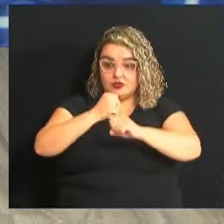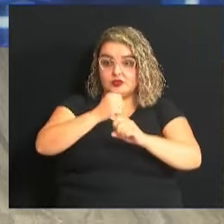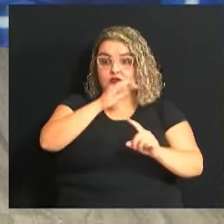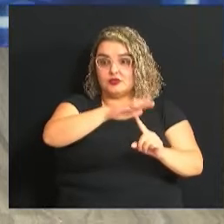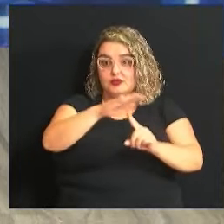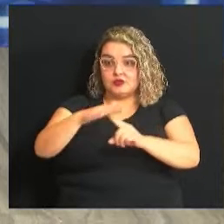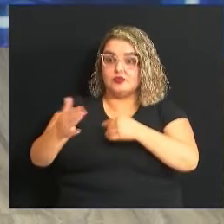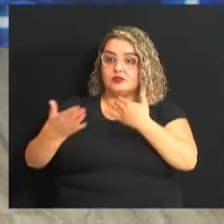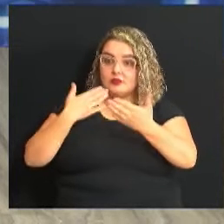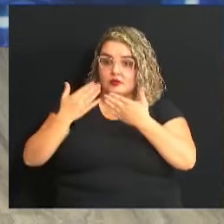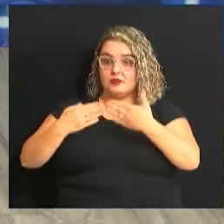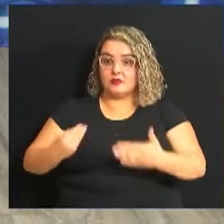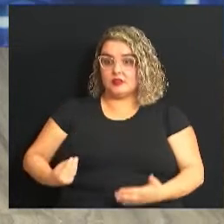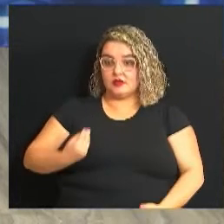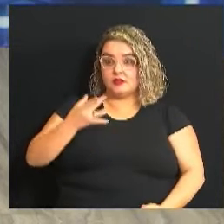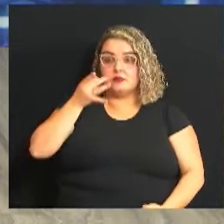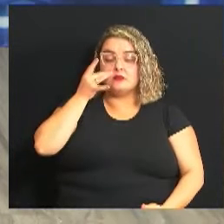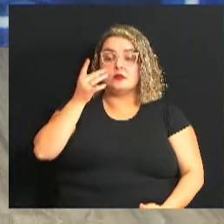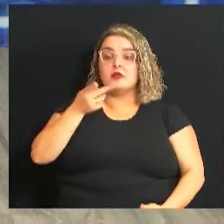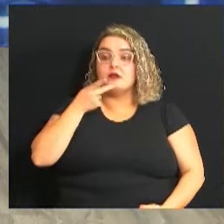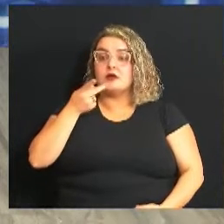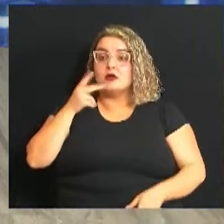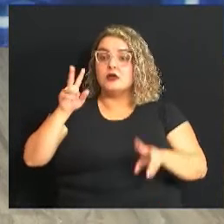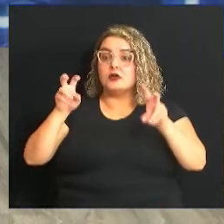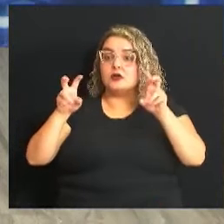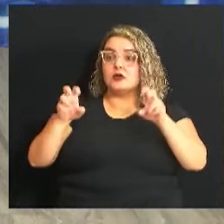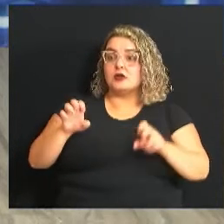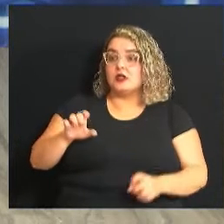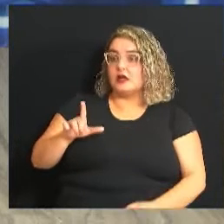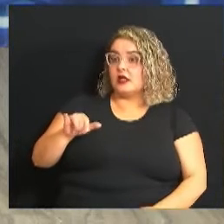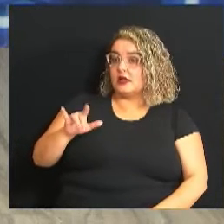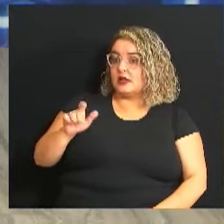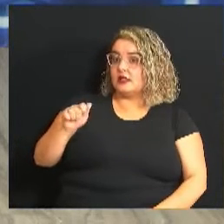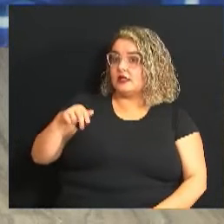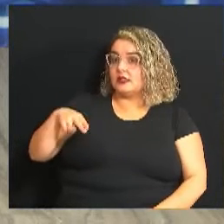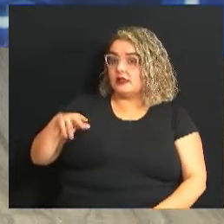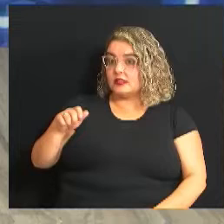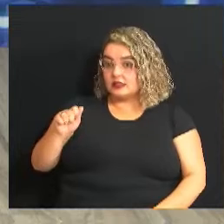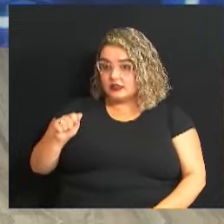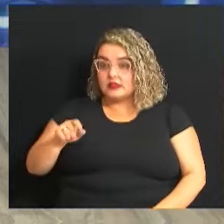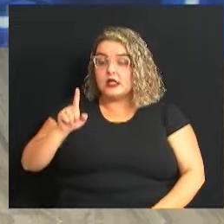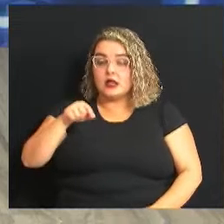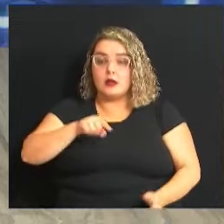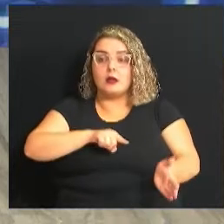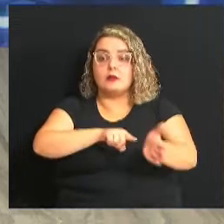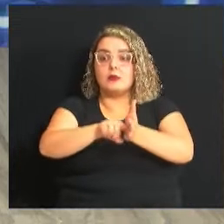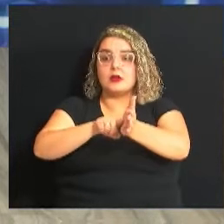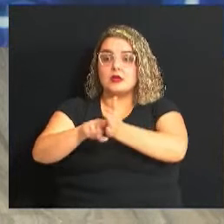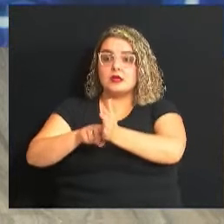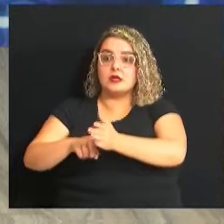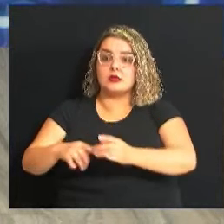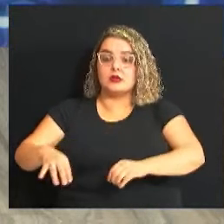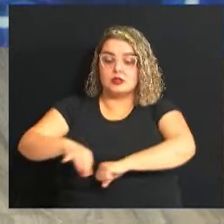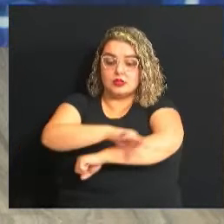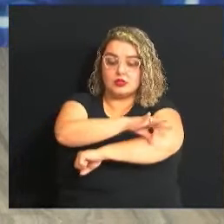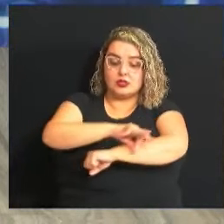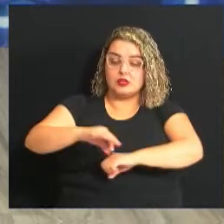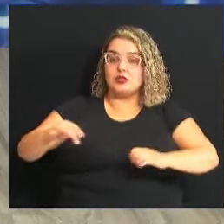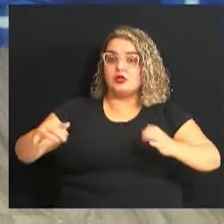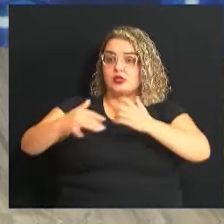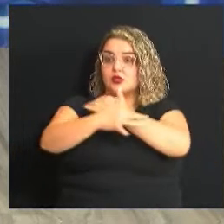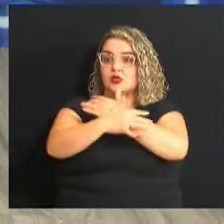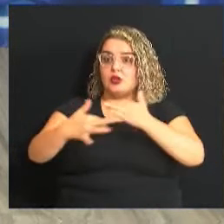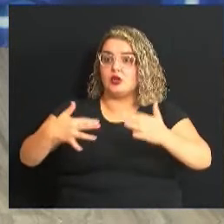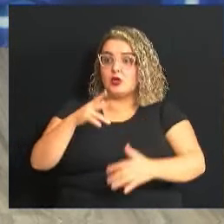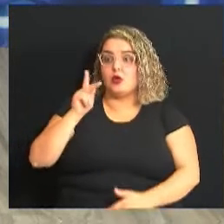conversar ao vivo para falar sobre esse tema com a Eliane Guaraldo. Ela é pesquisadora em arquitetura e urbanismo,